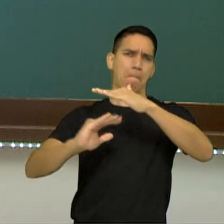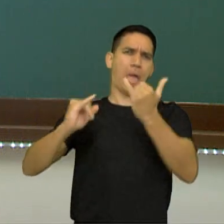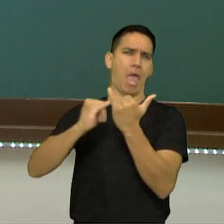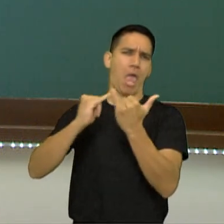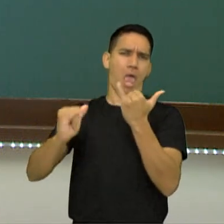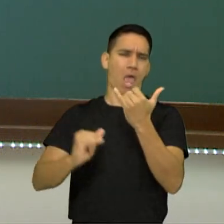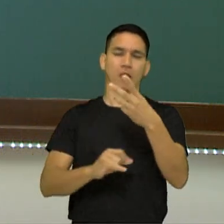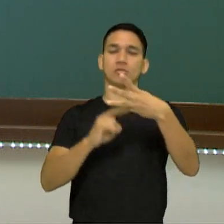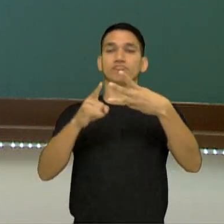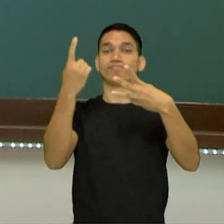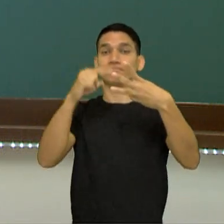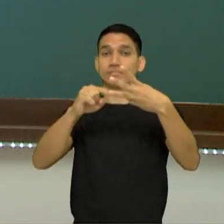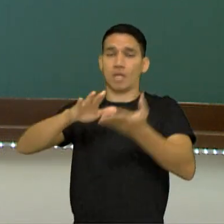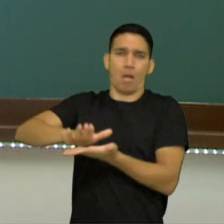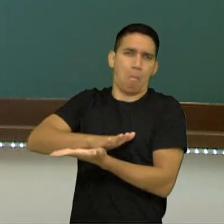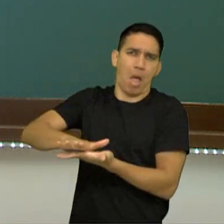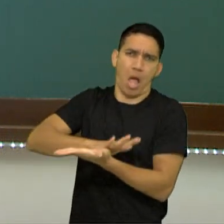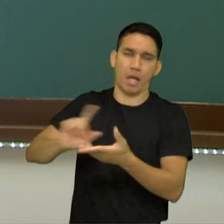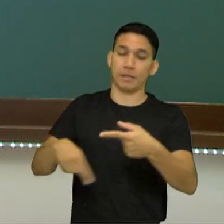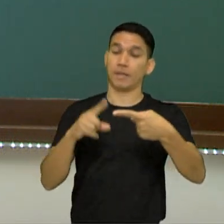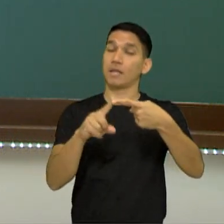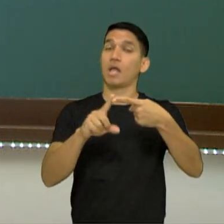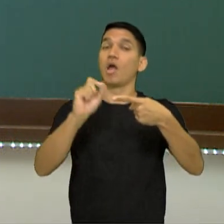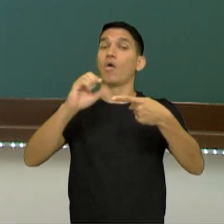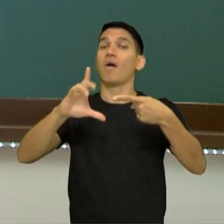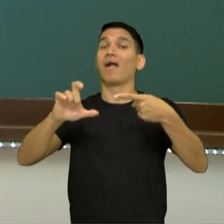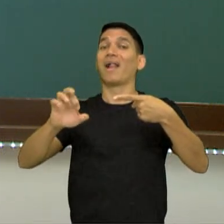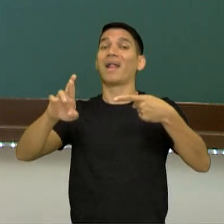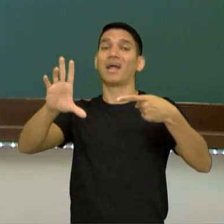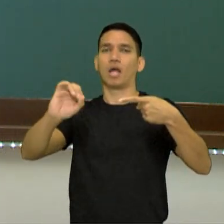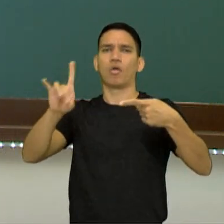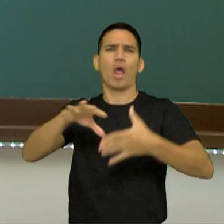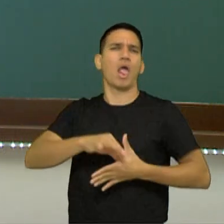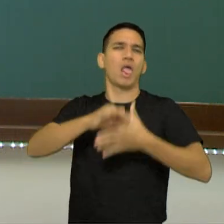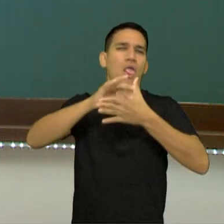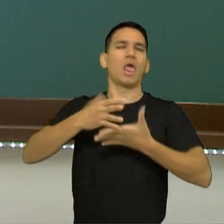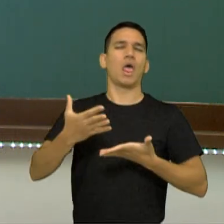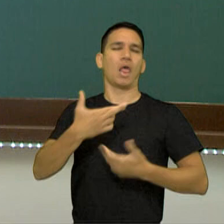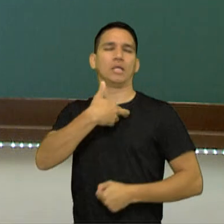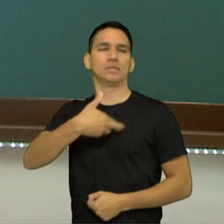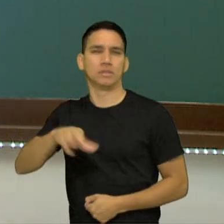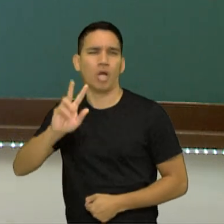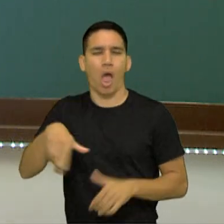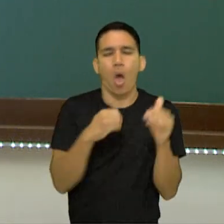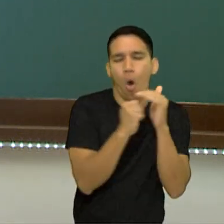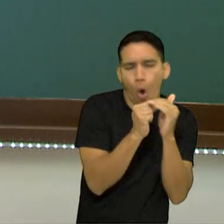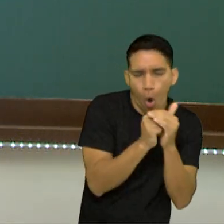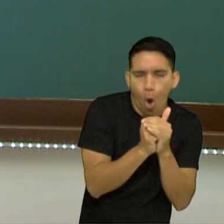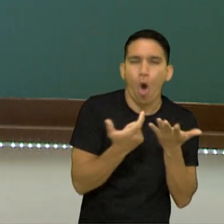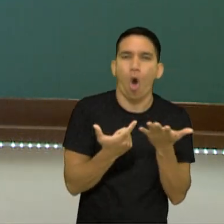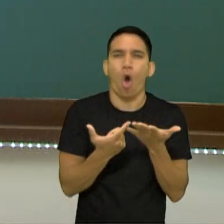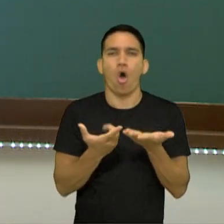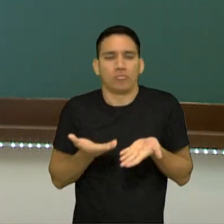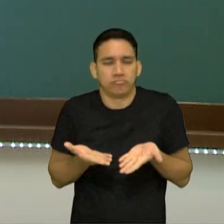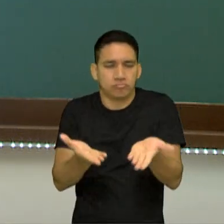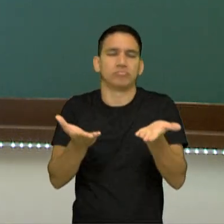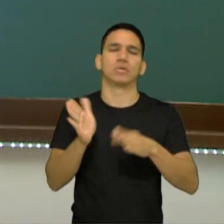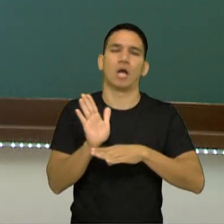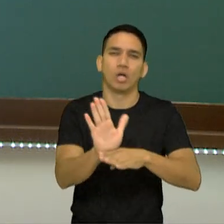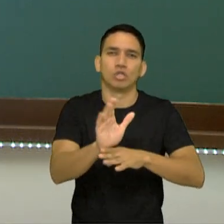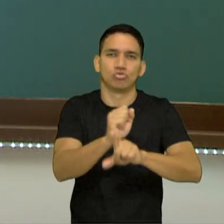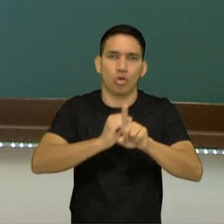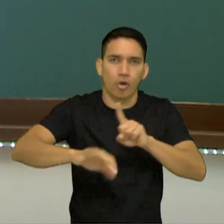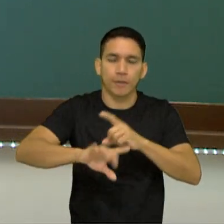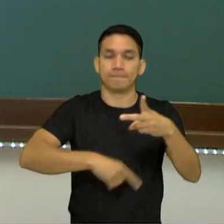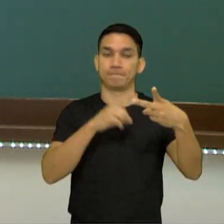O clero é os que oram, né? A questão da caridade ali para aquela sociedade. A gente tem a nobreza, que eram os